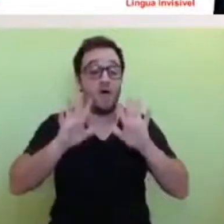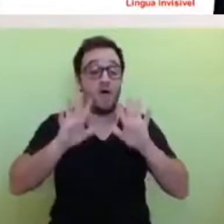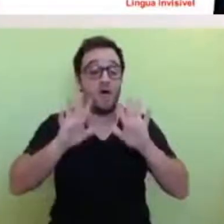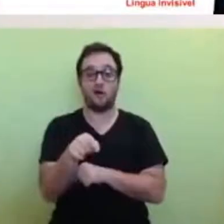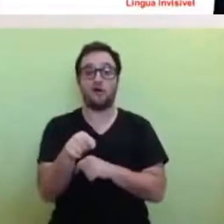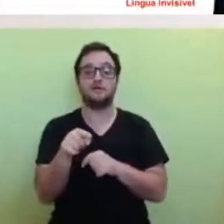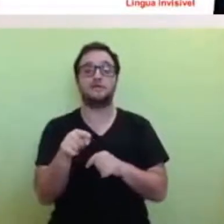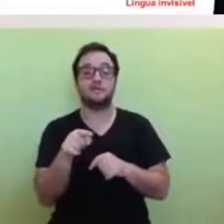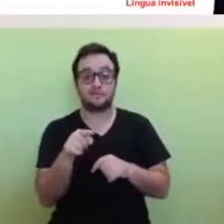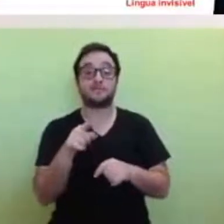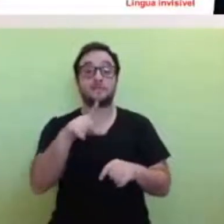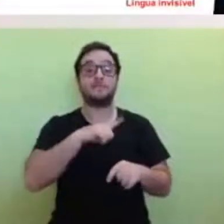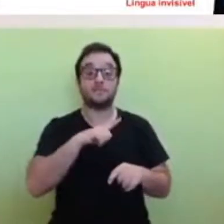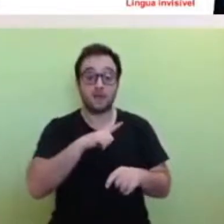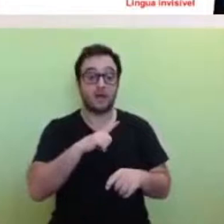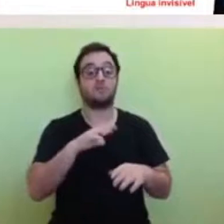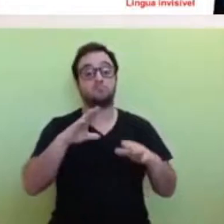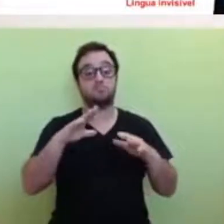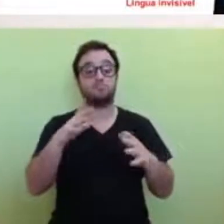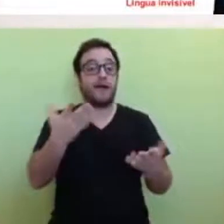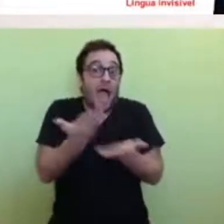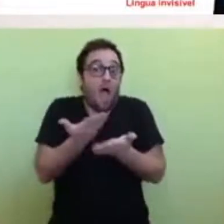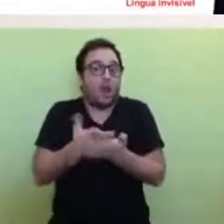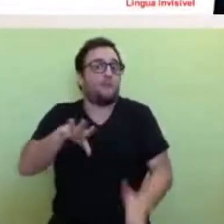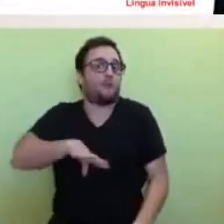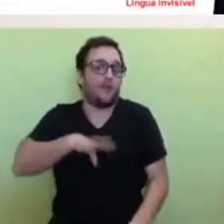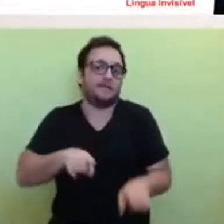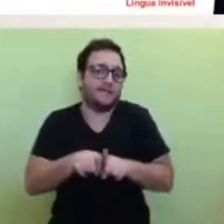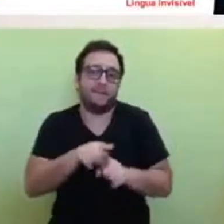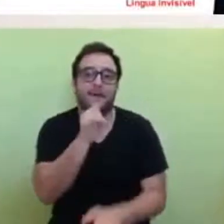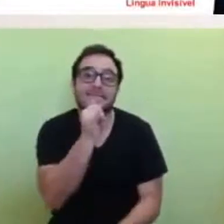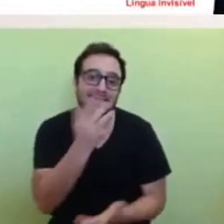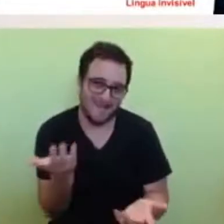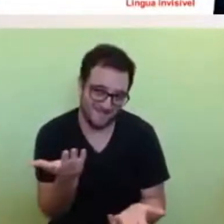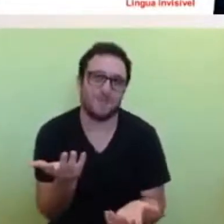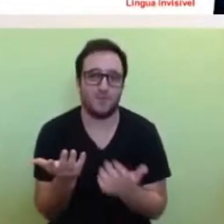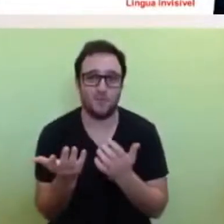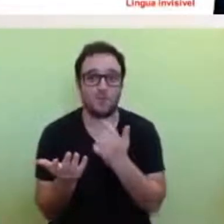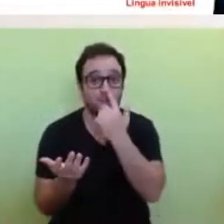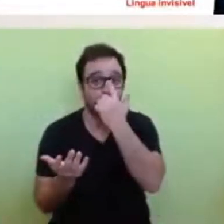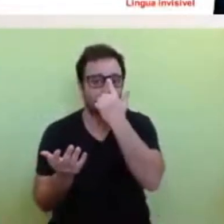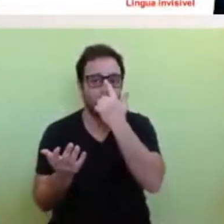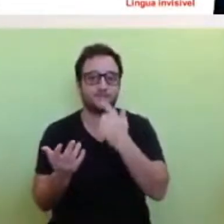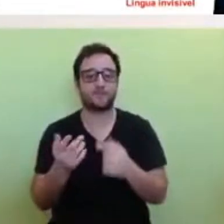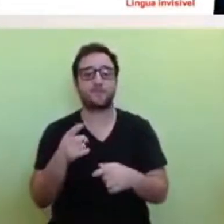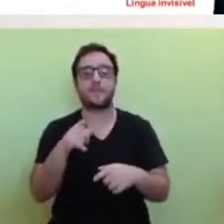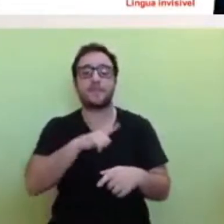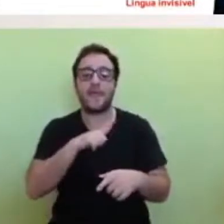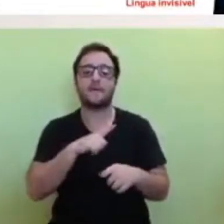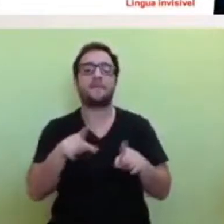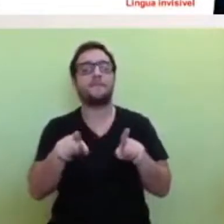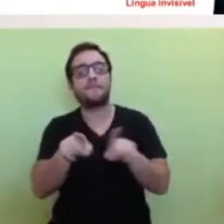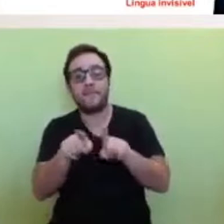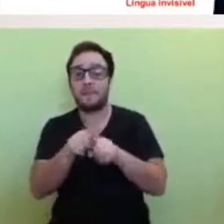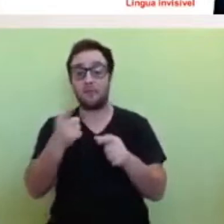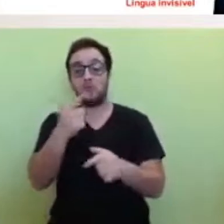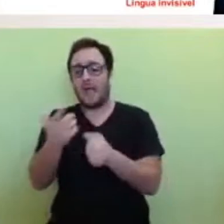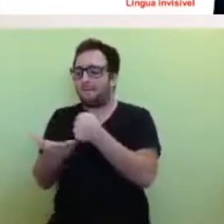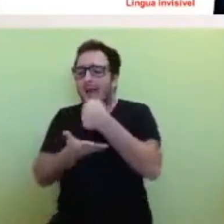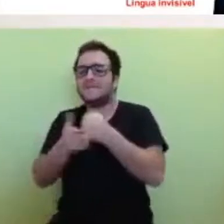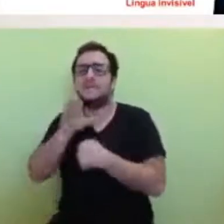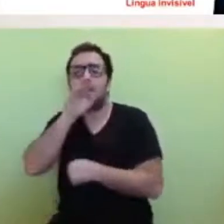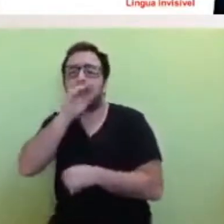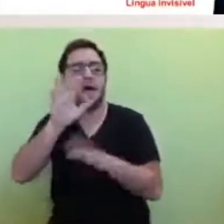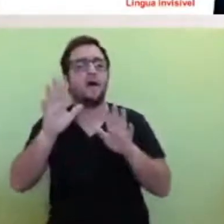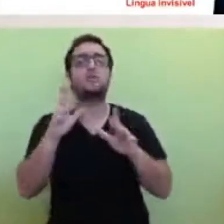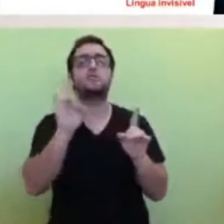de português, nenhuma aula de português é baseada na oralidade. Sempre tem algo escrito. Você aprende a língua, mas, na verdade,